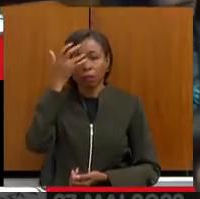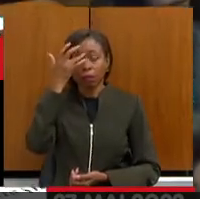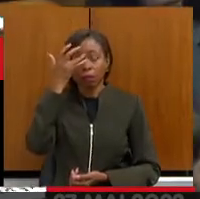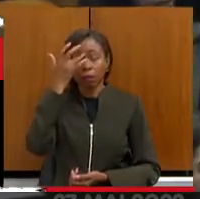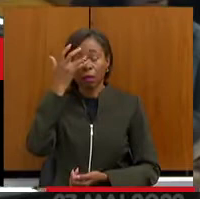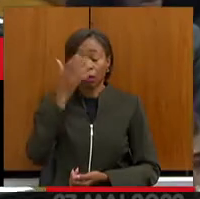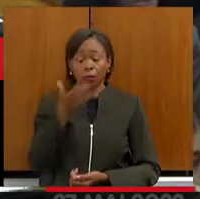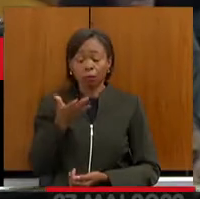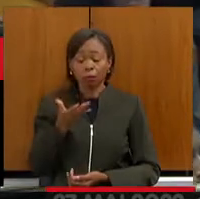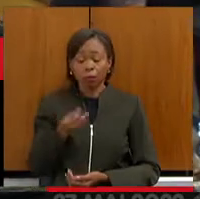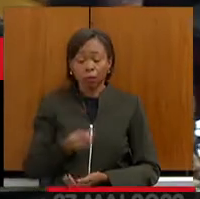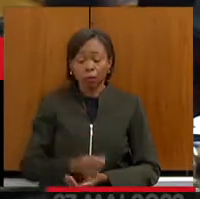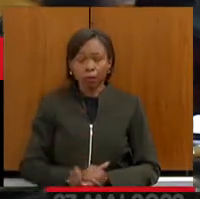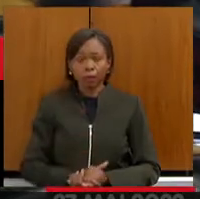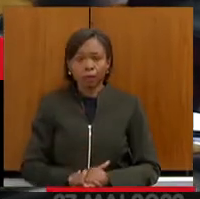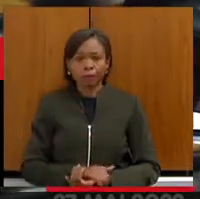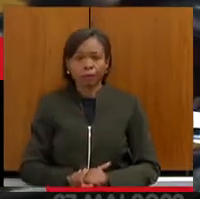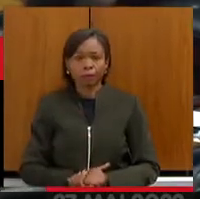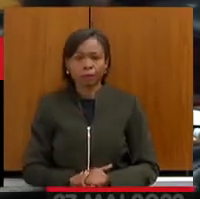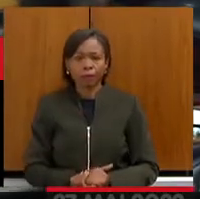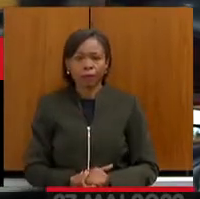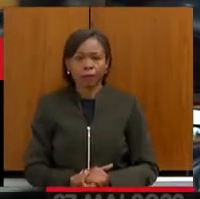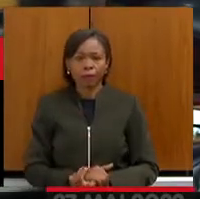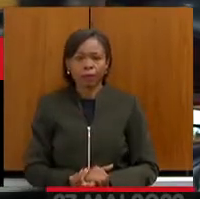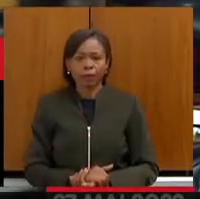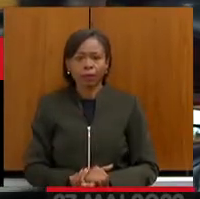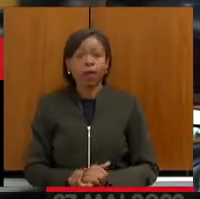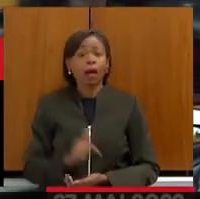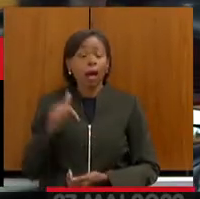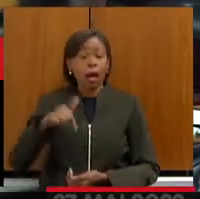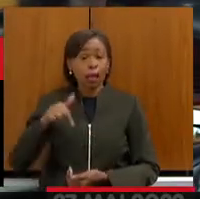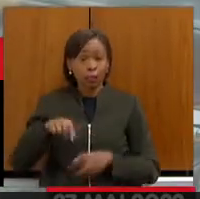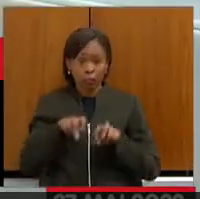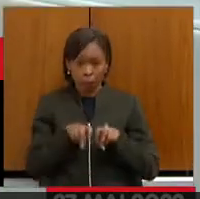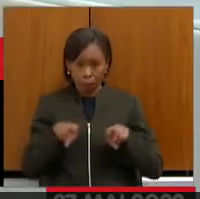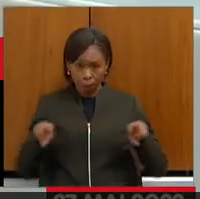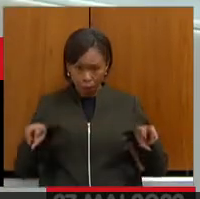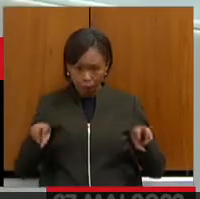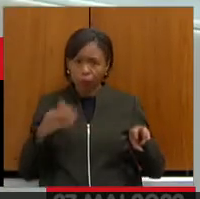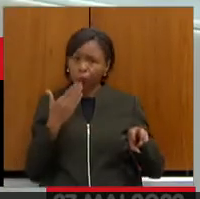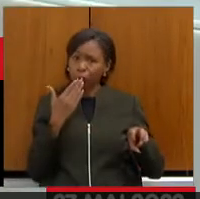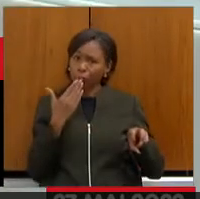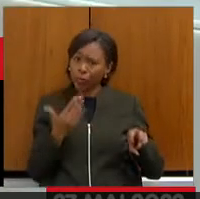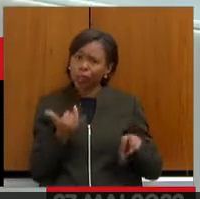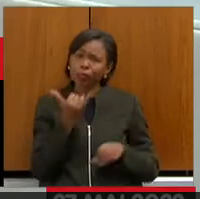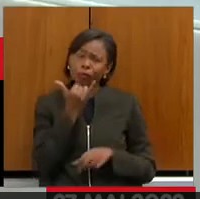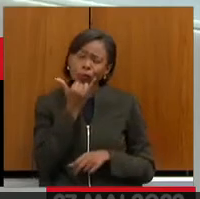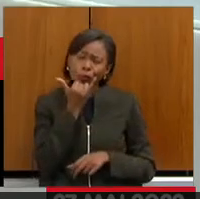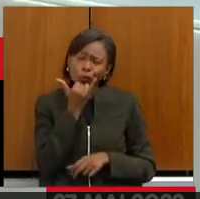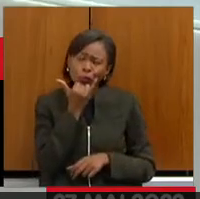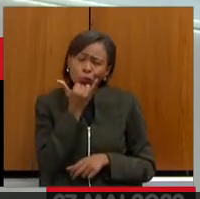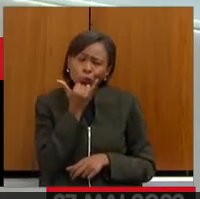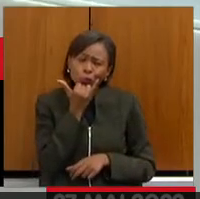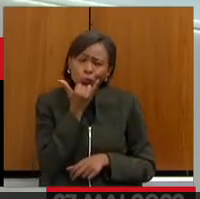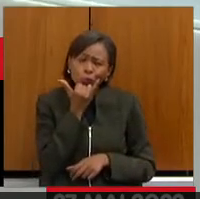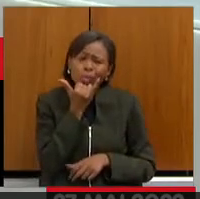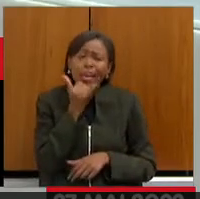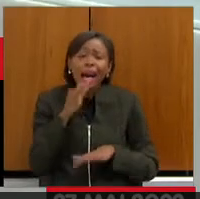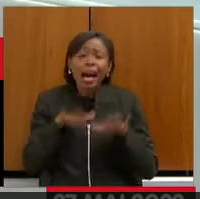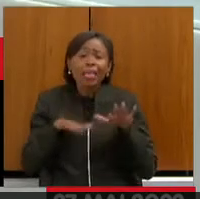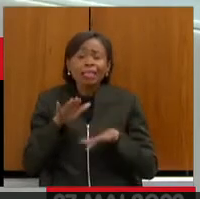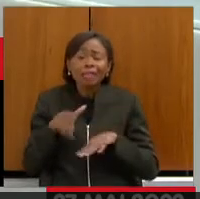Olá queridas nós aqui da mesma nós vamos pedir que desculpas pela indelicadeza Dias vezes